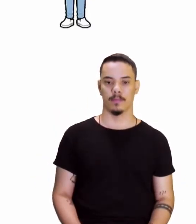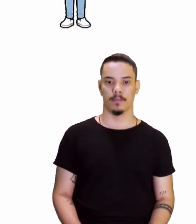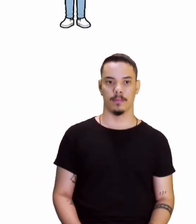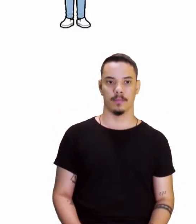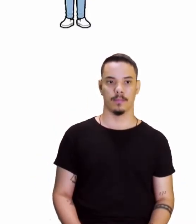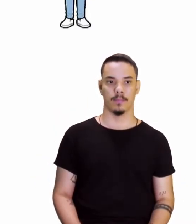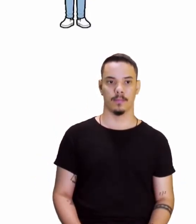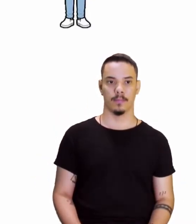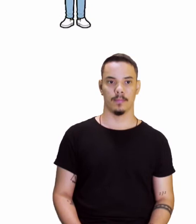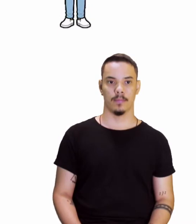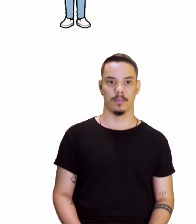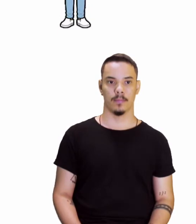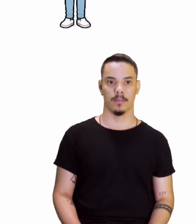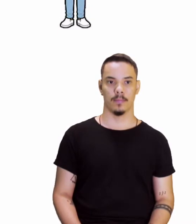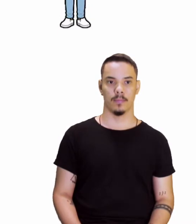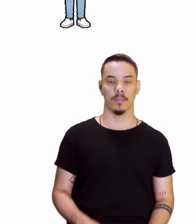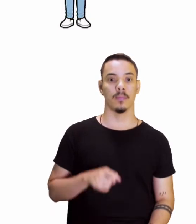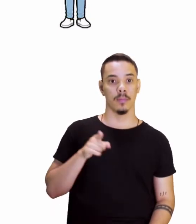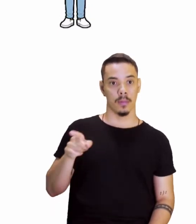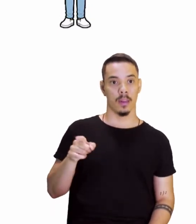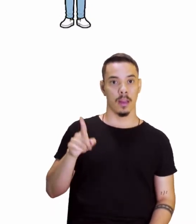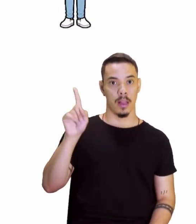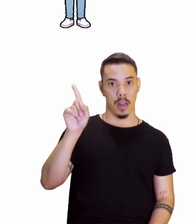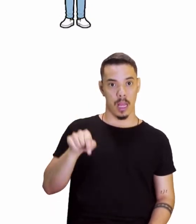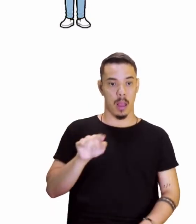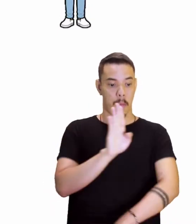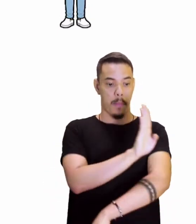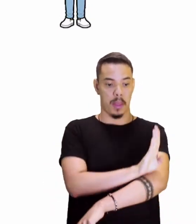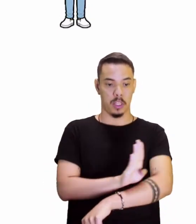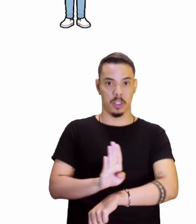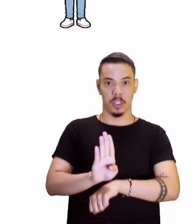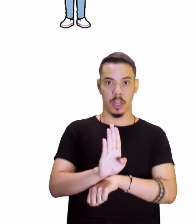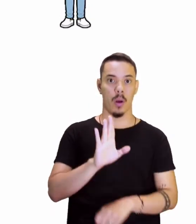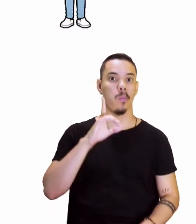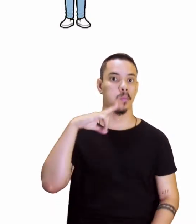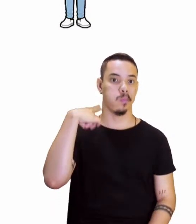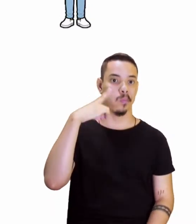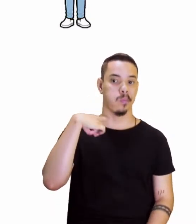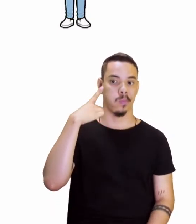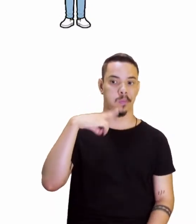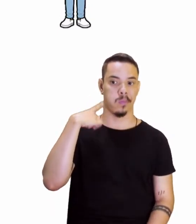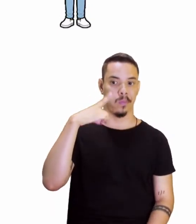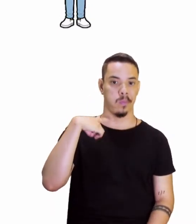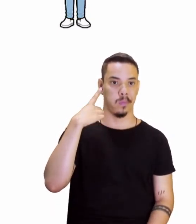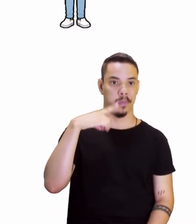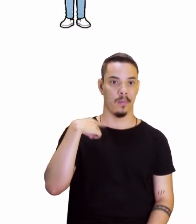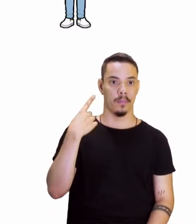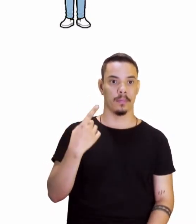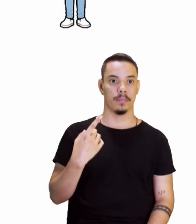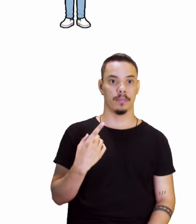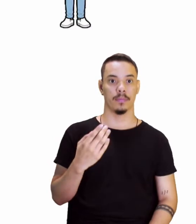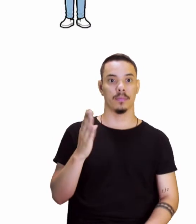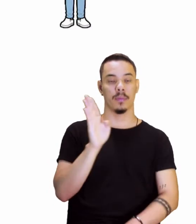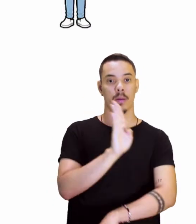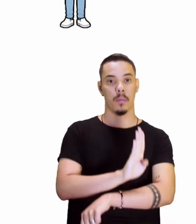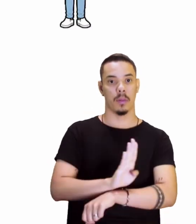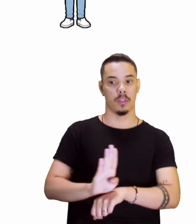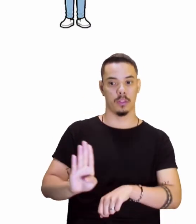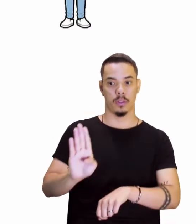Vamos lá. Ele é bacharel de direito. Ó, bacharel